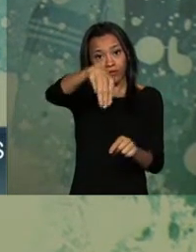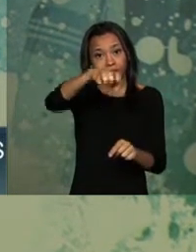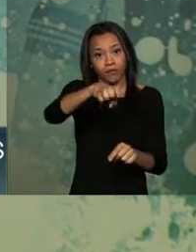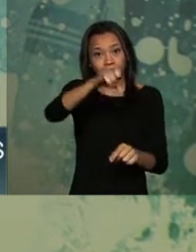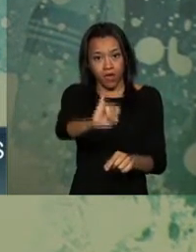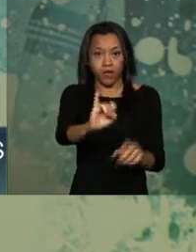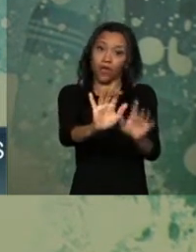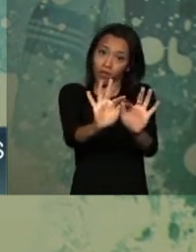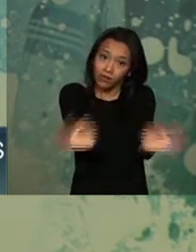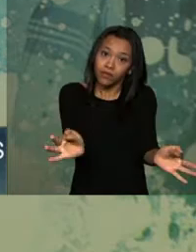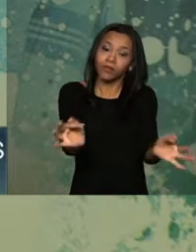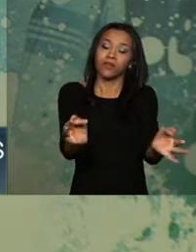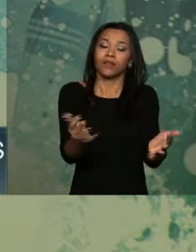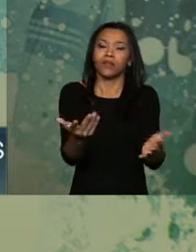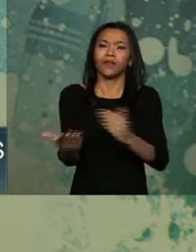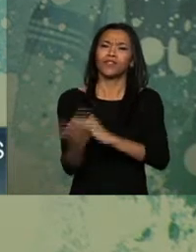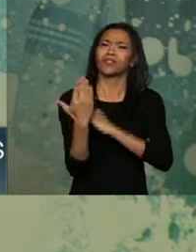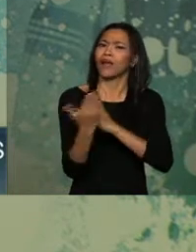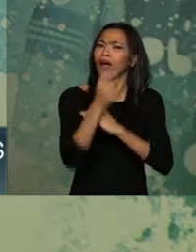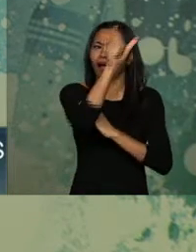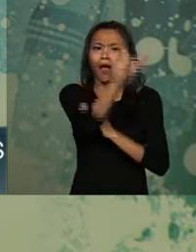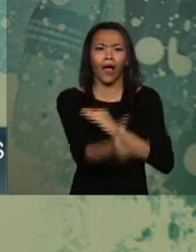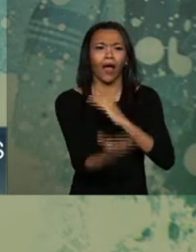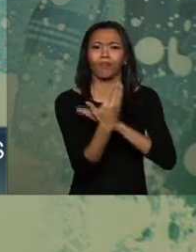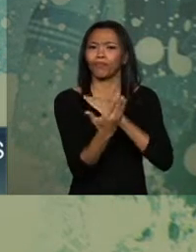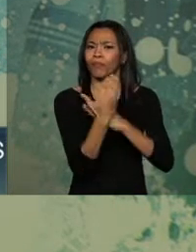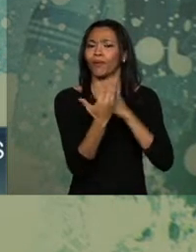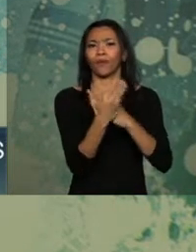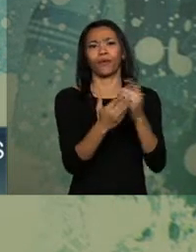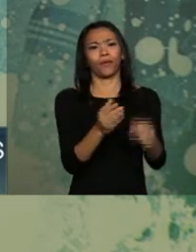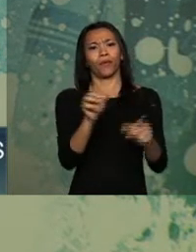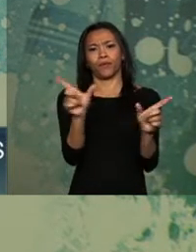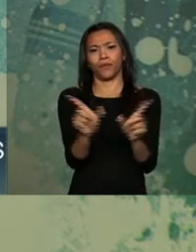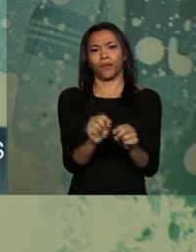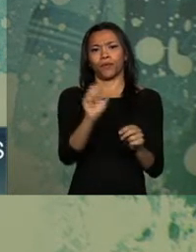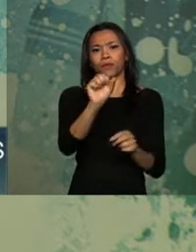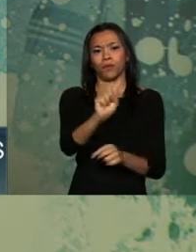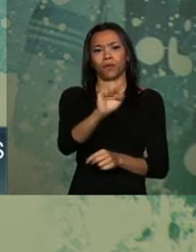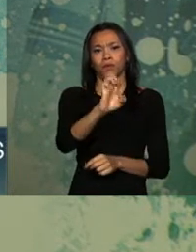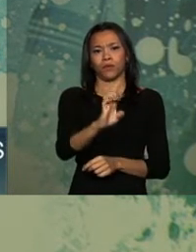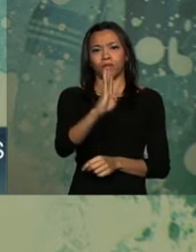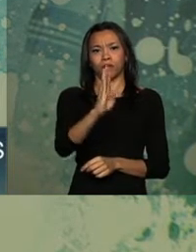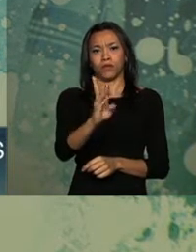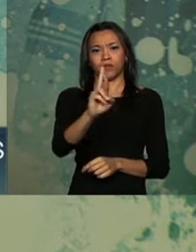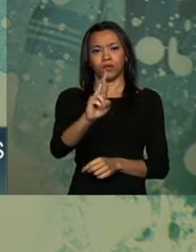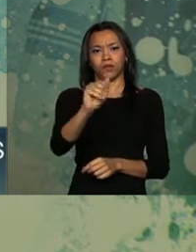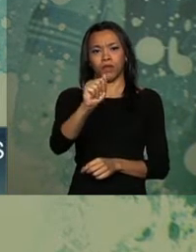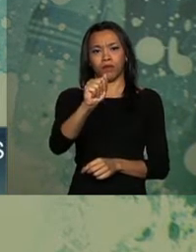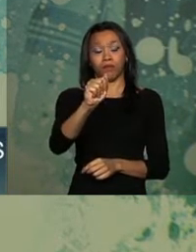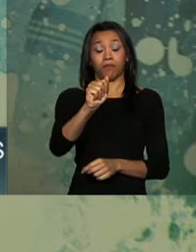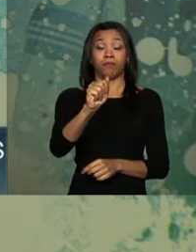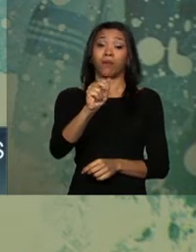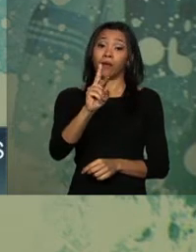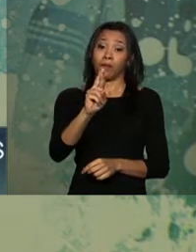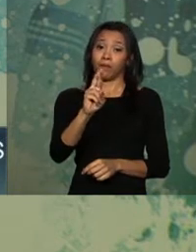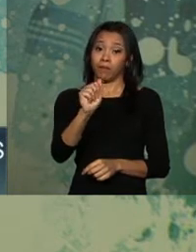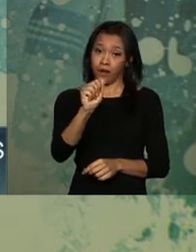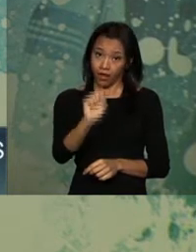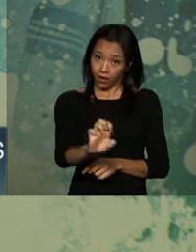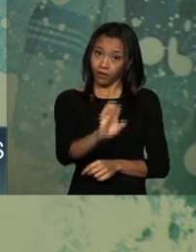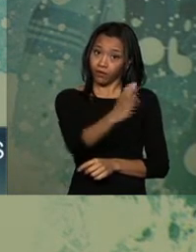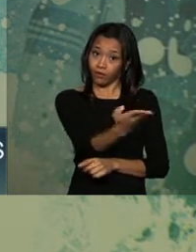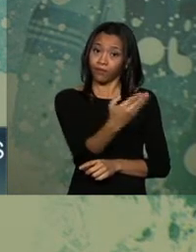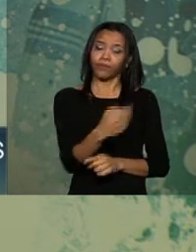colaboração muito grande do SEBRAE, que se não fosse o SEBRAE, nós não teríamos sistema. Aliás, o primeiro sistema que foi criado, para vocês terem uma